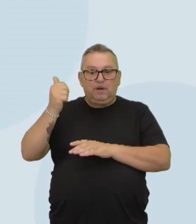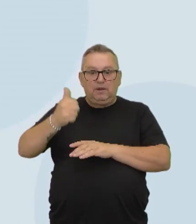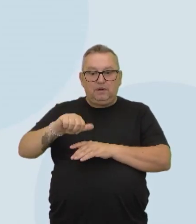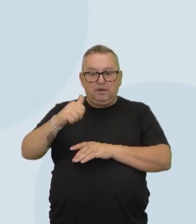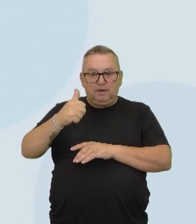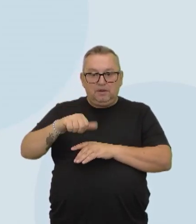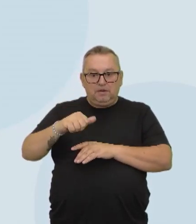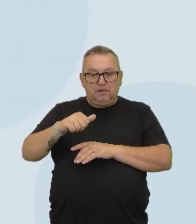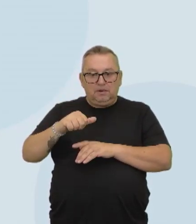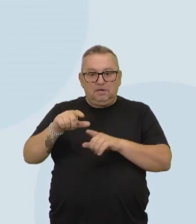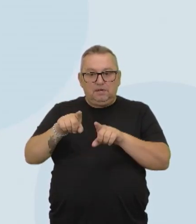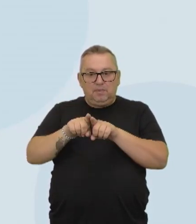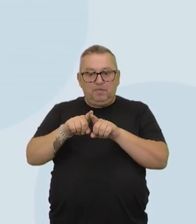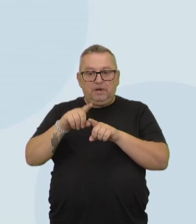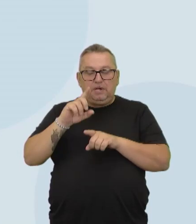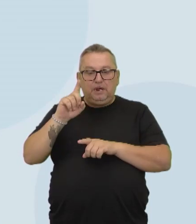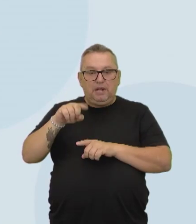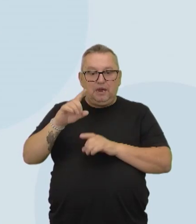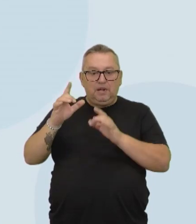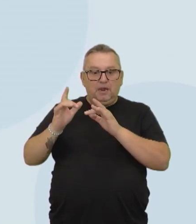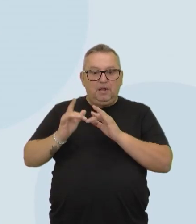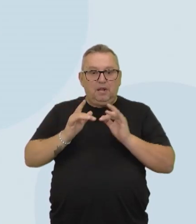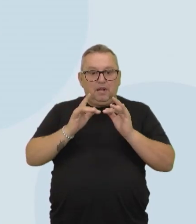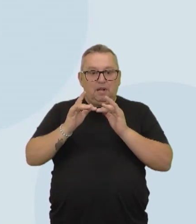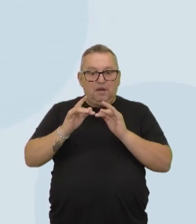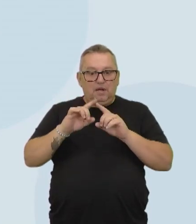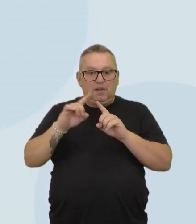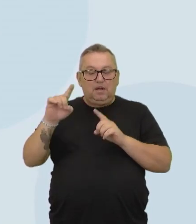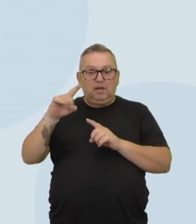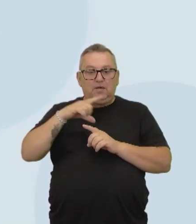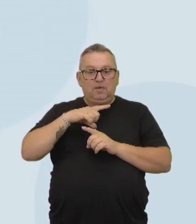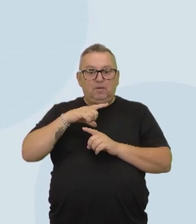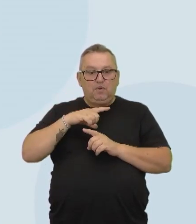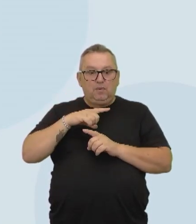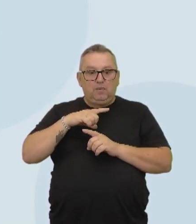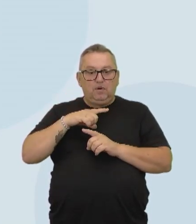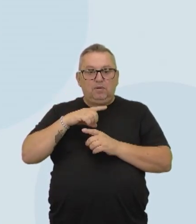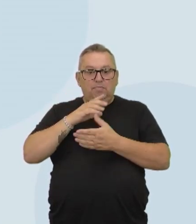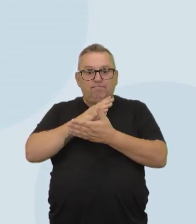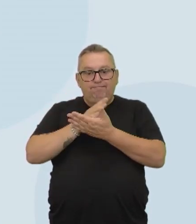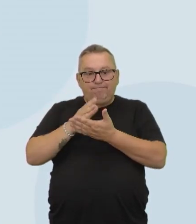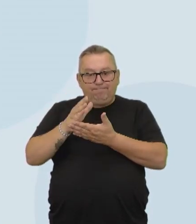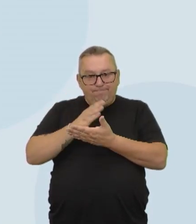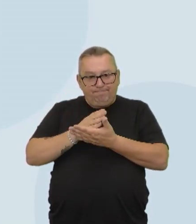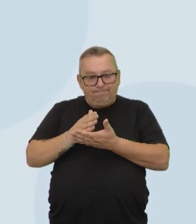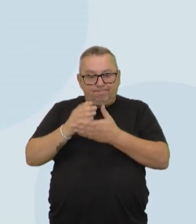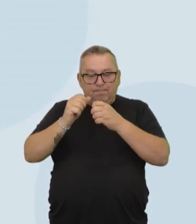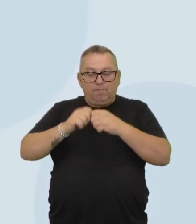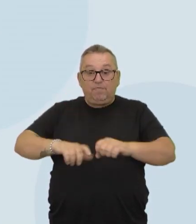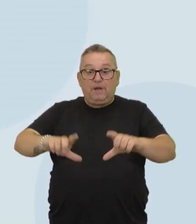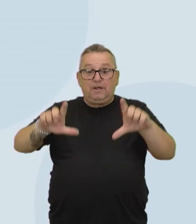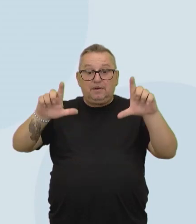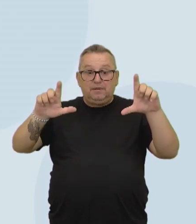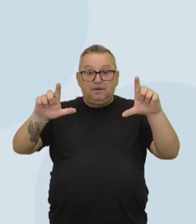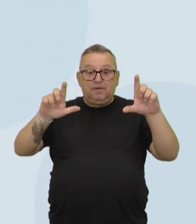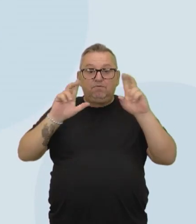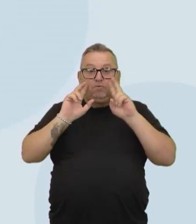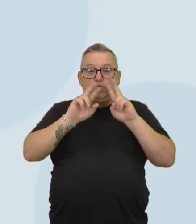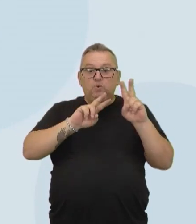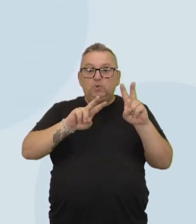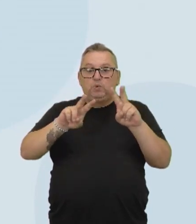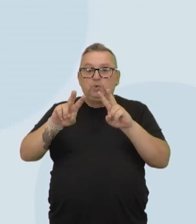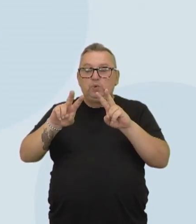análises de laboratório que estão relacionadas à sua gênese e pela descrição da paisagem que ele